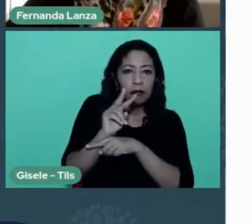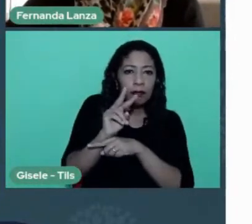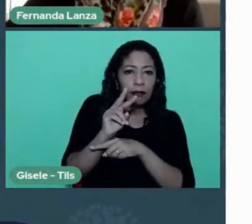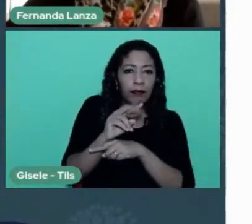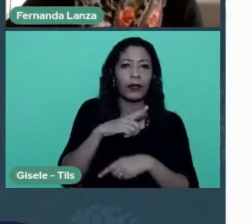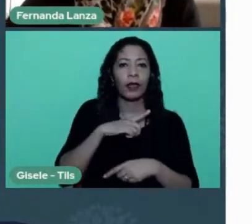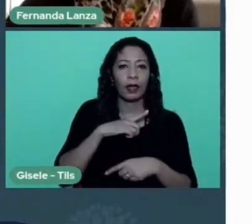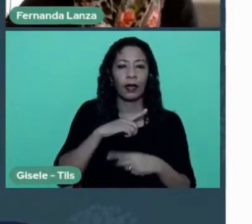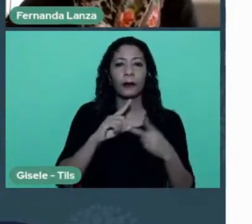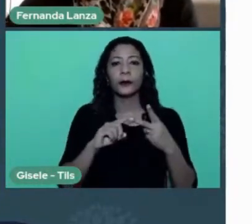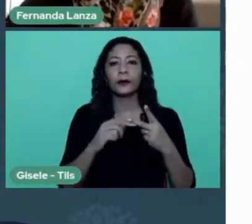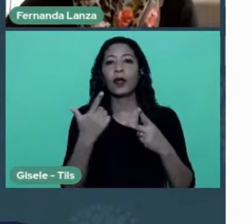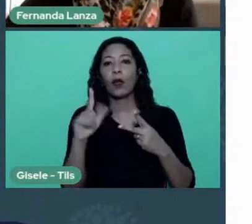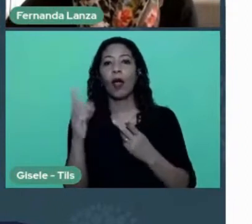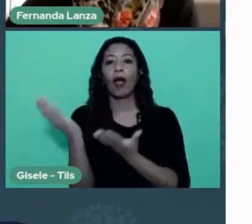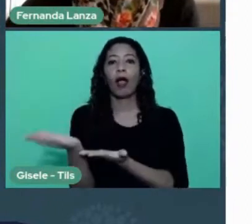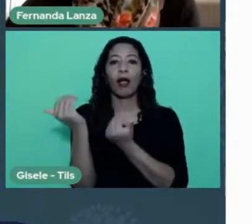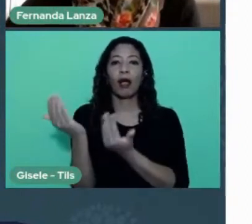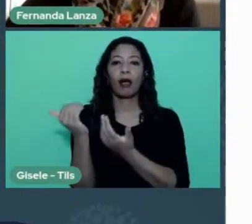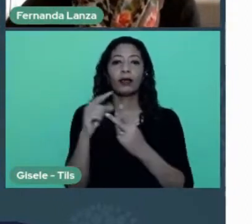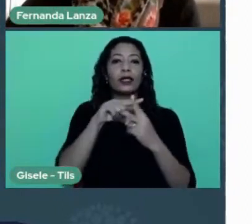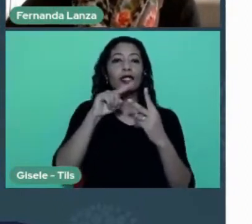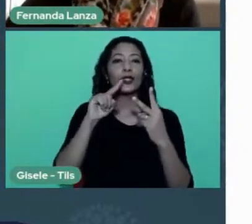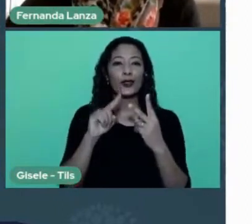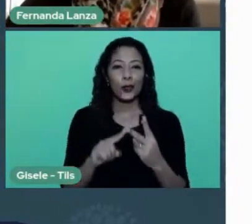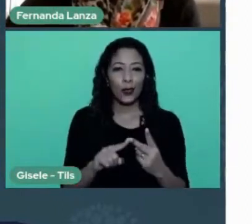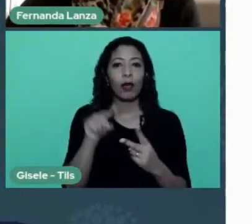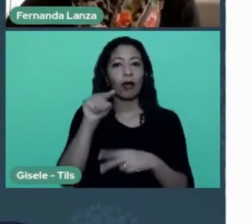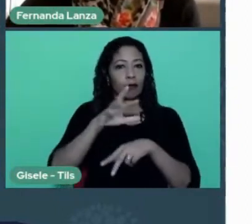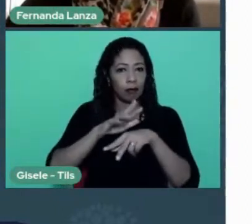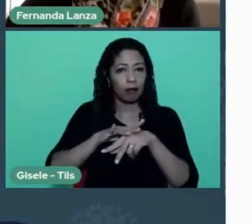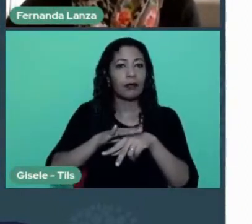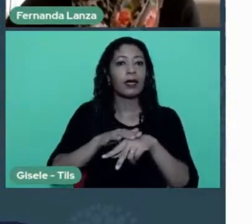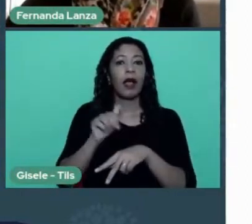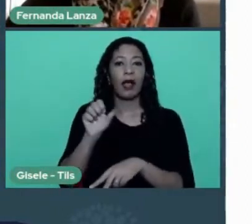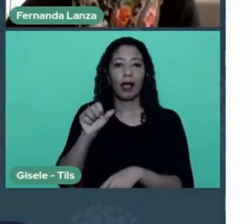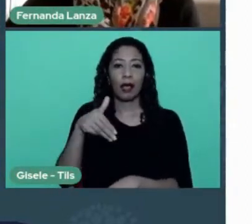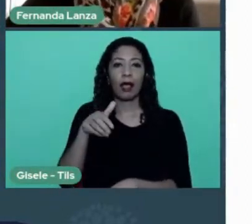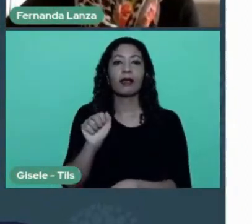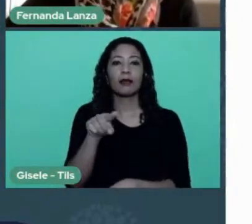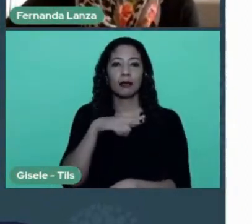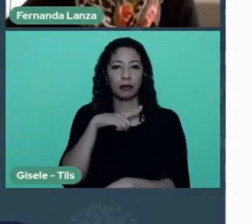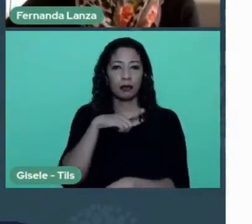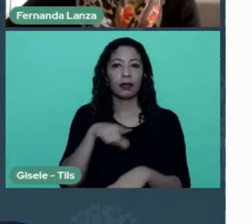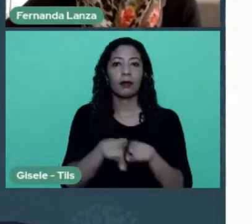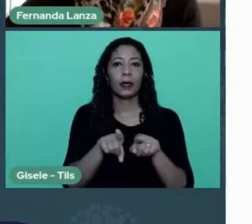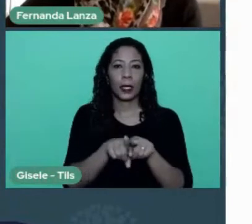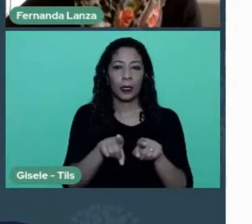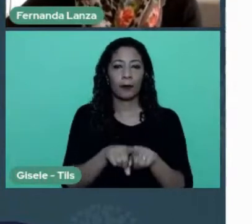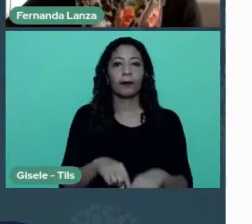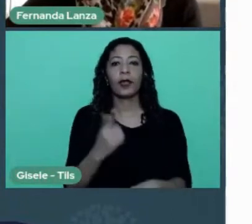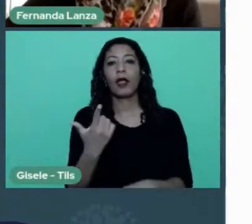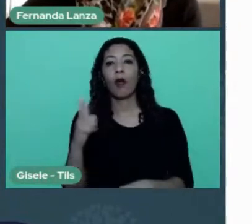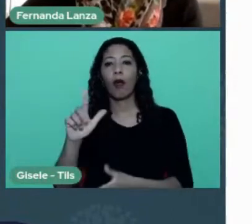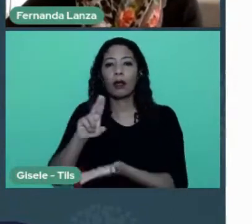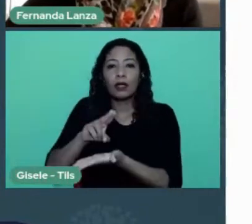2 outras adolescentes asmáticas fazendo exercício, uma outra paciente asmática nossa